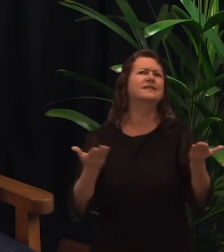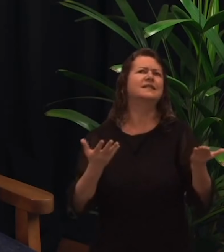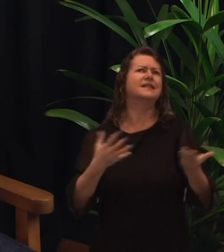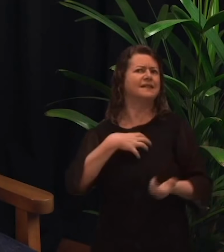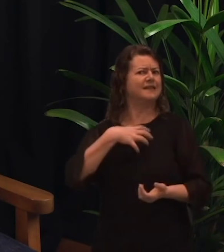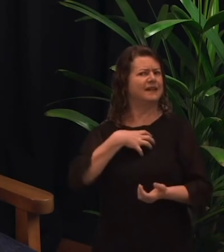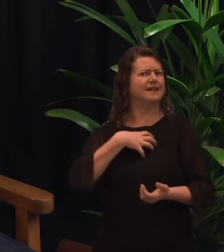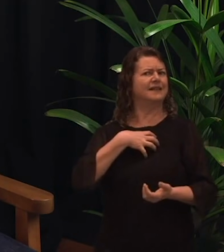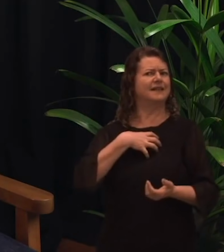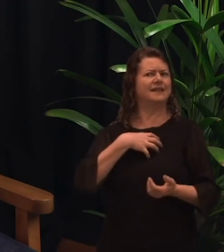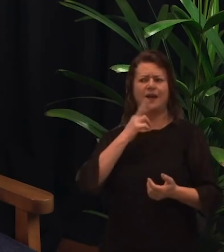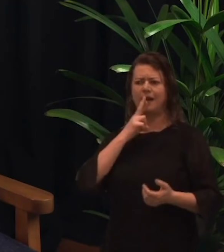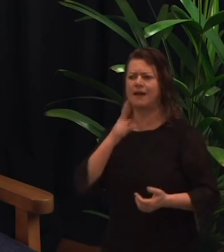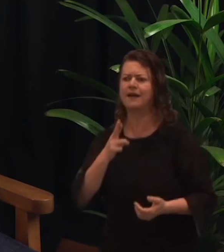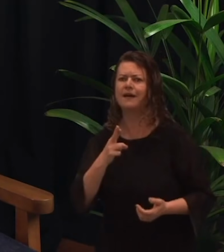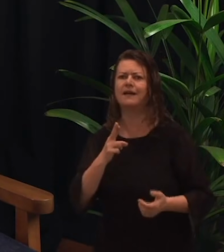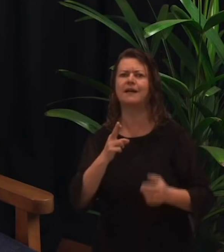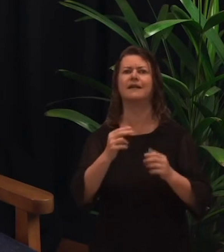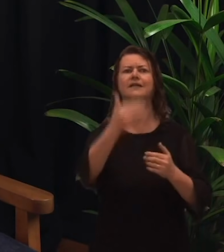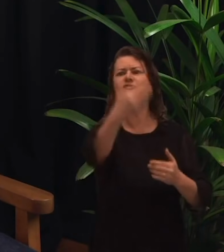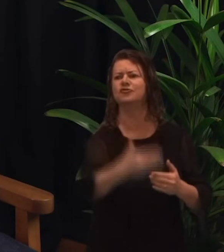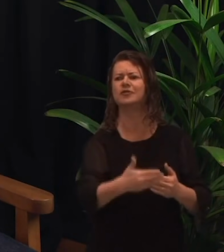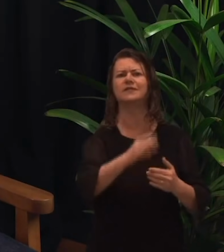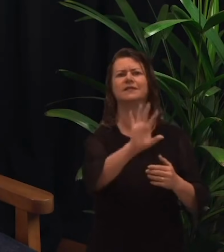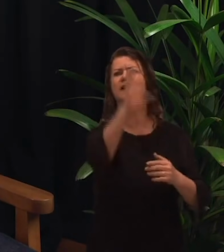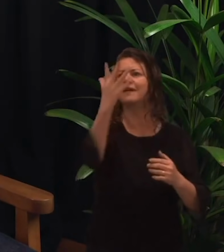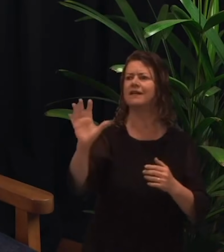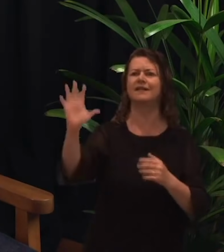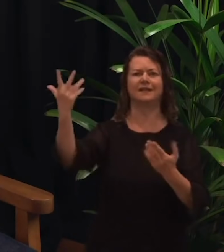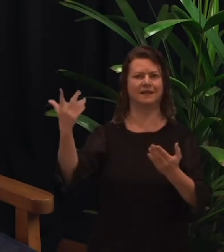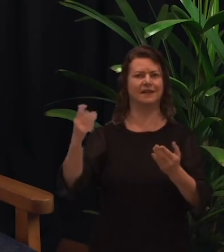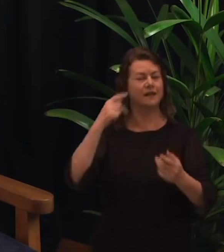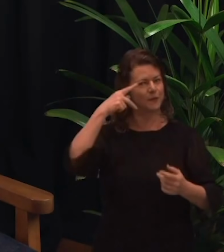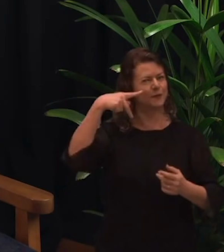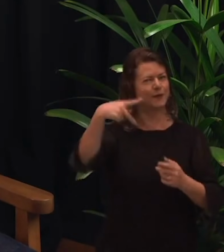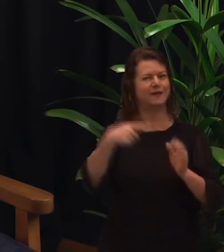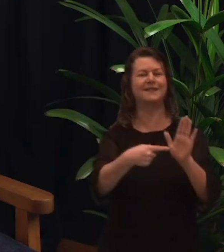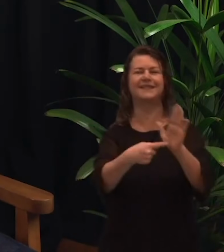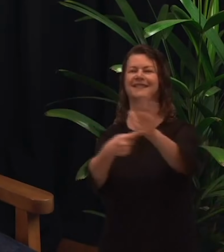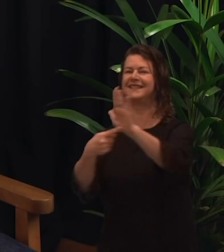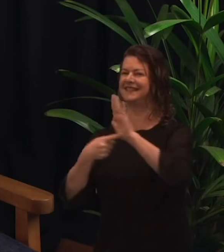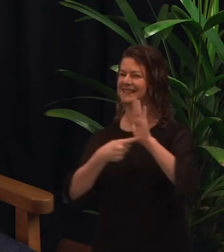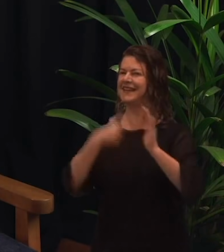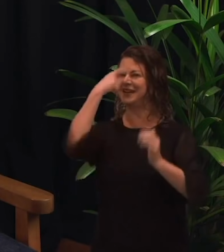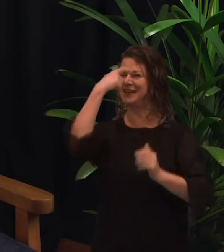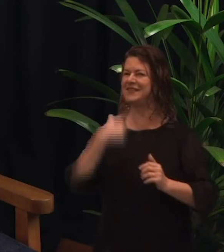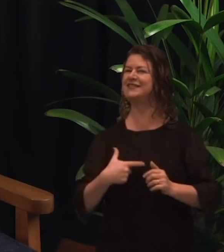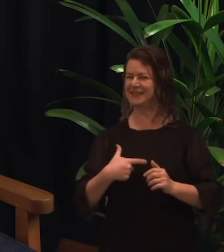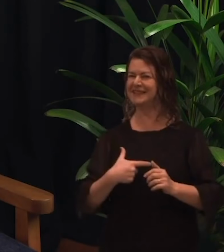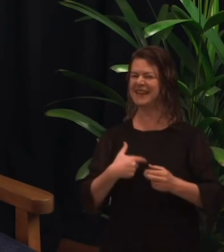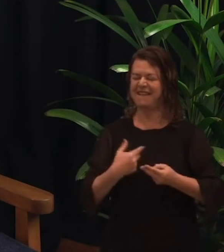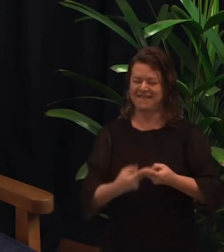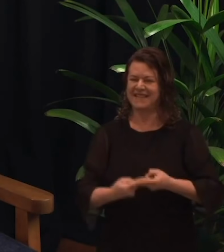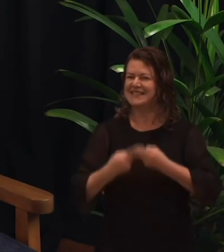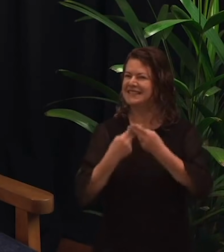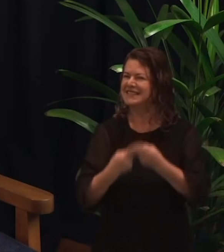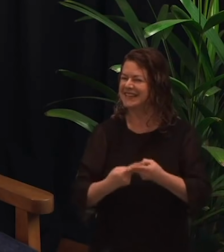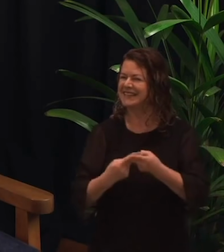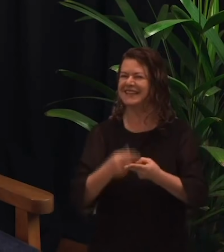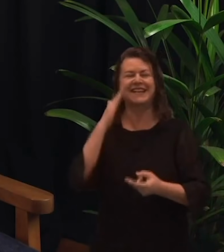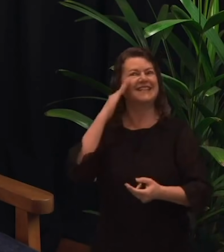das circunstâncias? Provérbios mostra que a pessoa que é longânima, que é paciente,